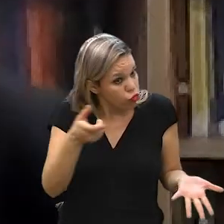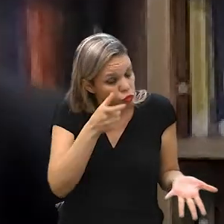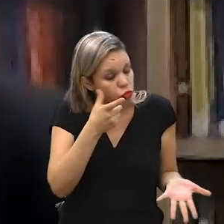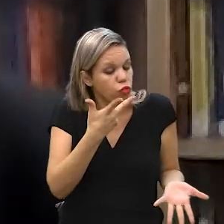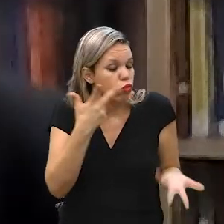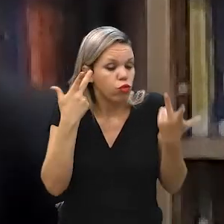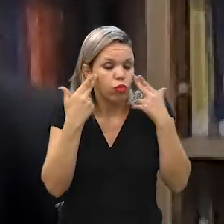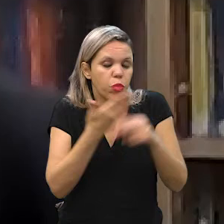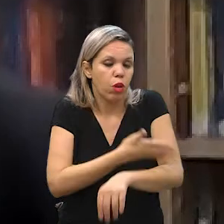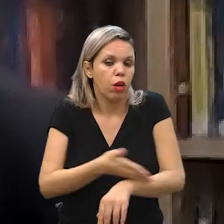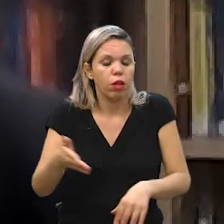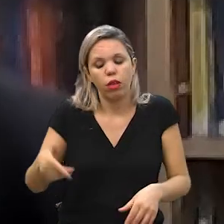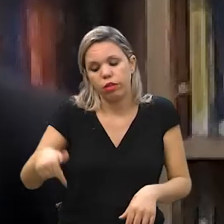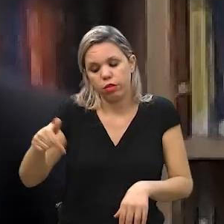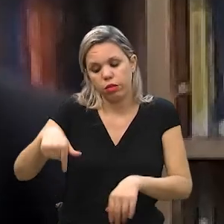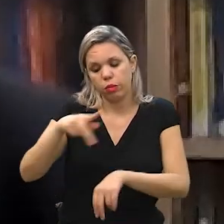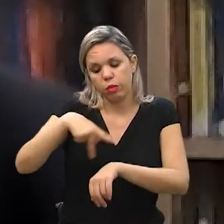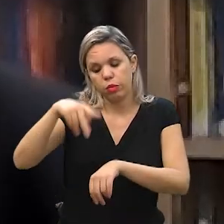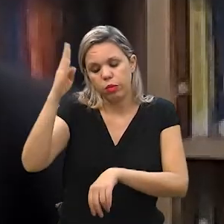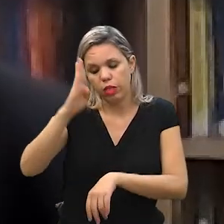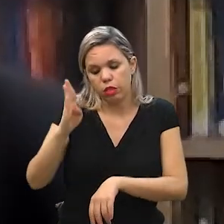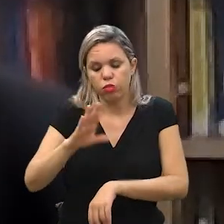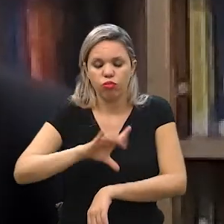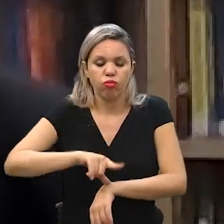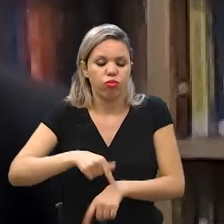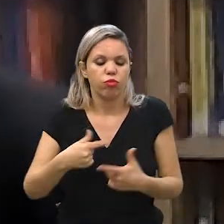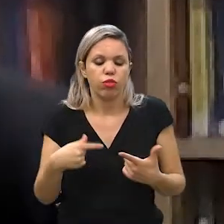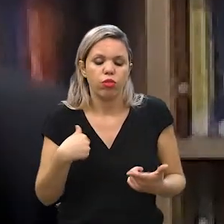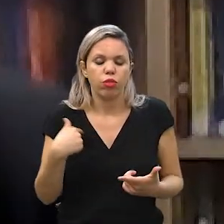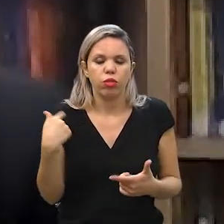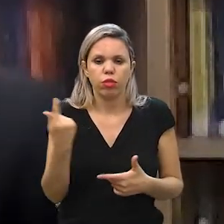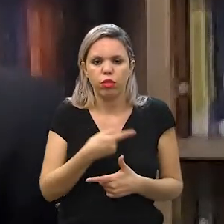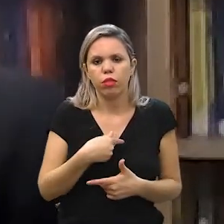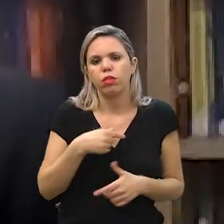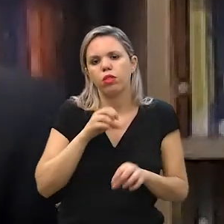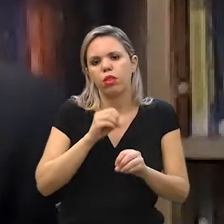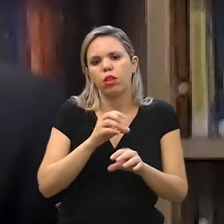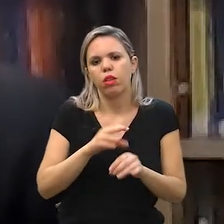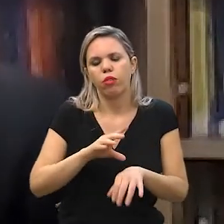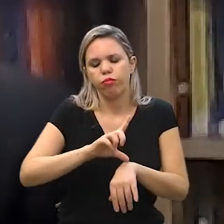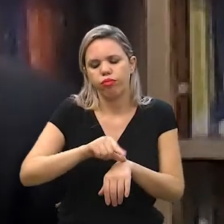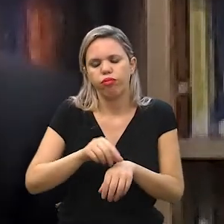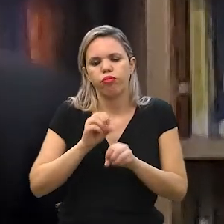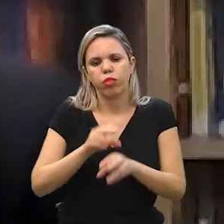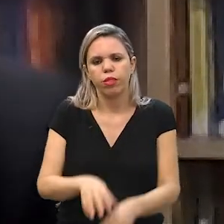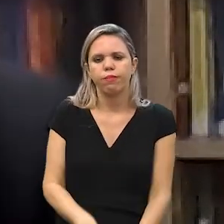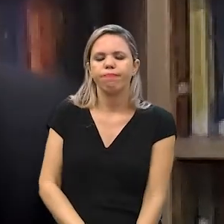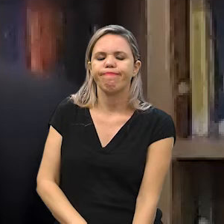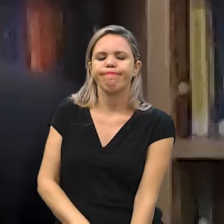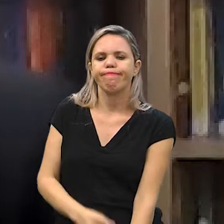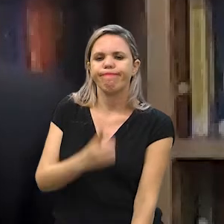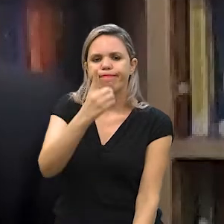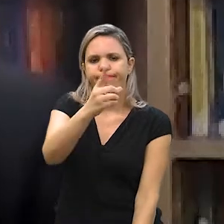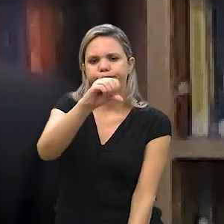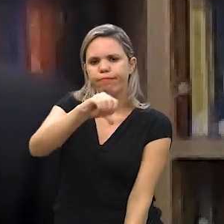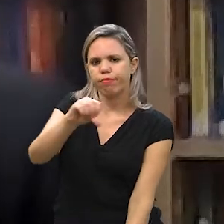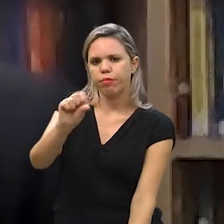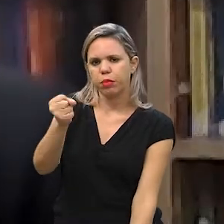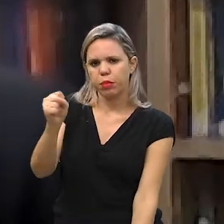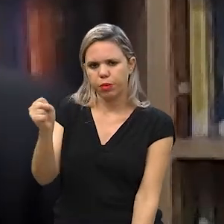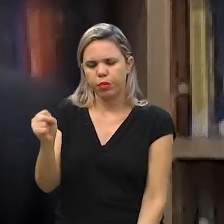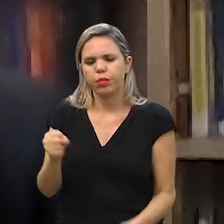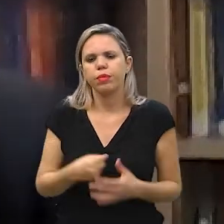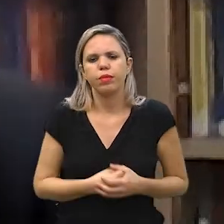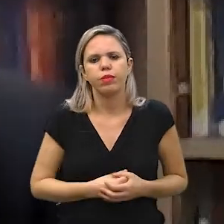e a gente está atrasado por quê? Porque o nosso processo educacional foi atrasado, né? Em 1988, que